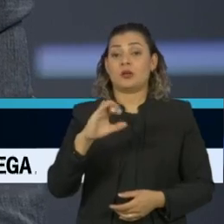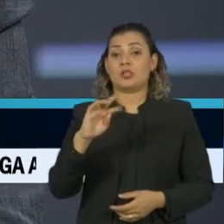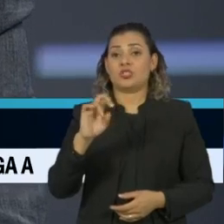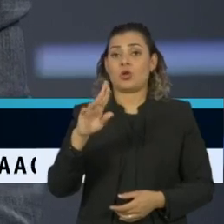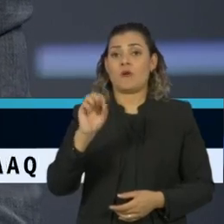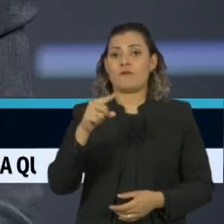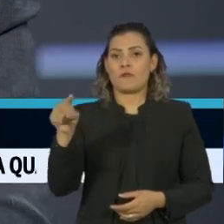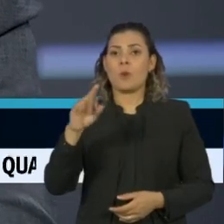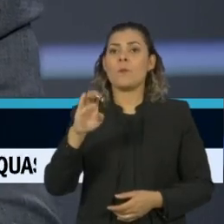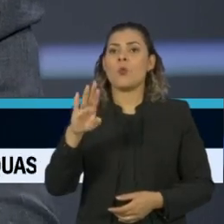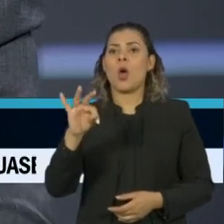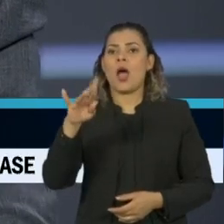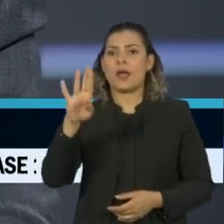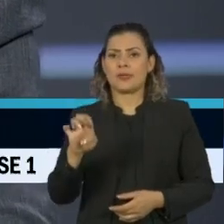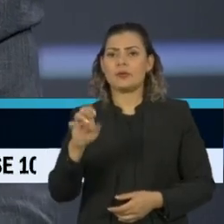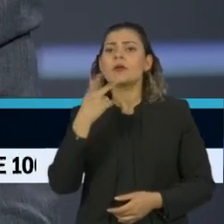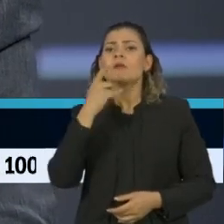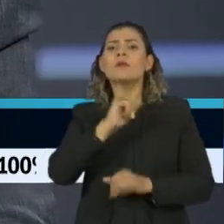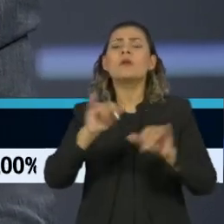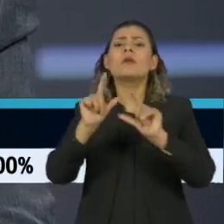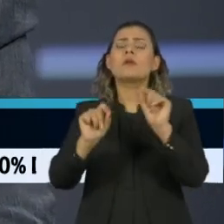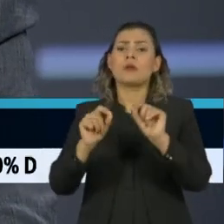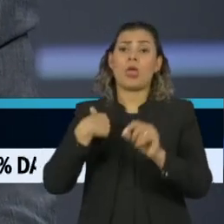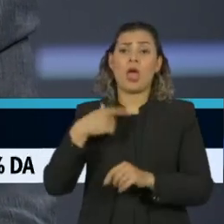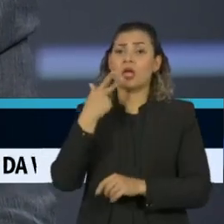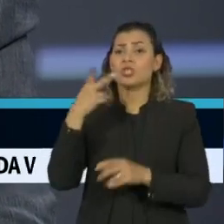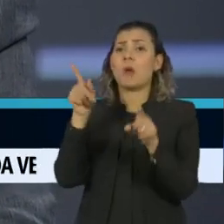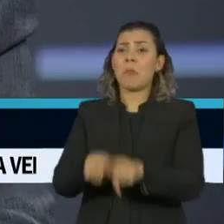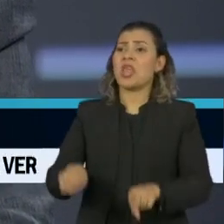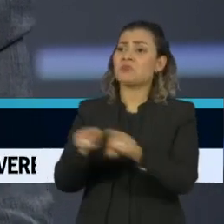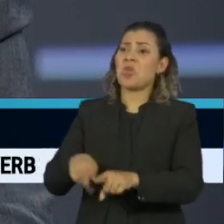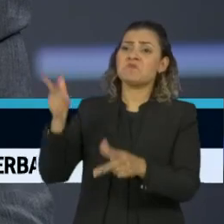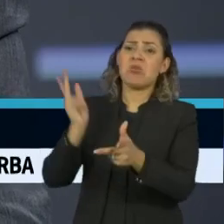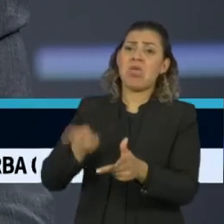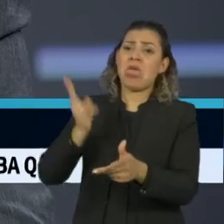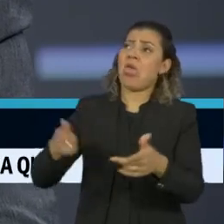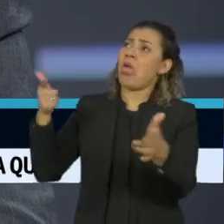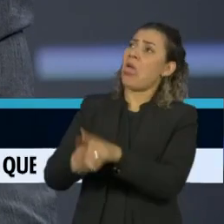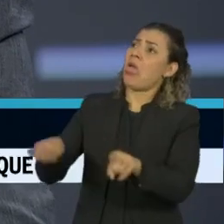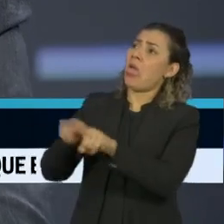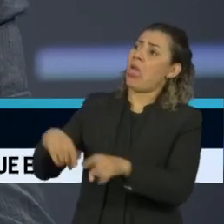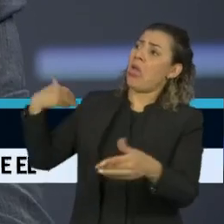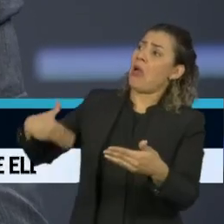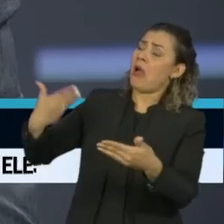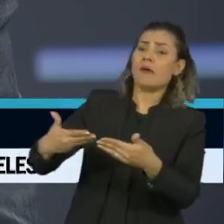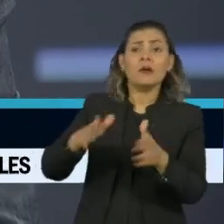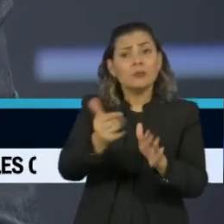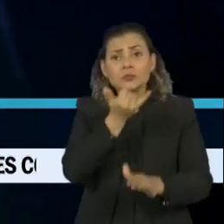república falava nisso pessoal falar pô mas você só fala nisso puxa já falando isso é muito viu num país tão injusto como nosso